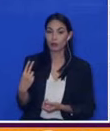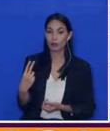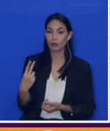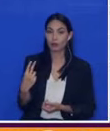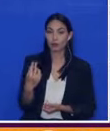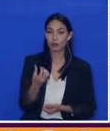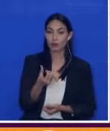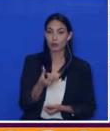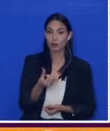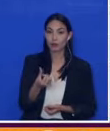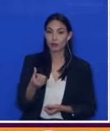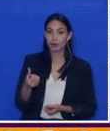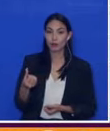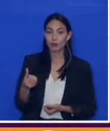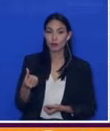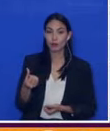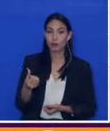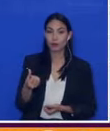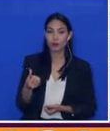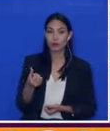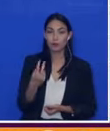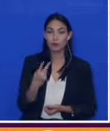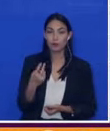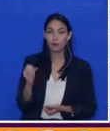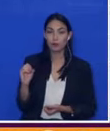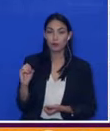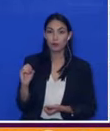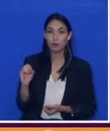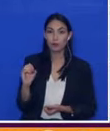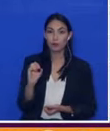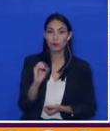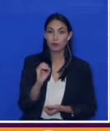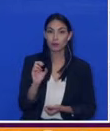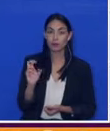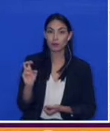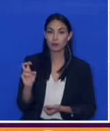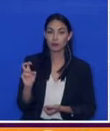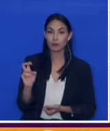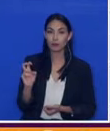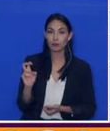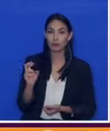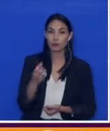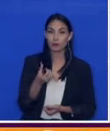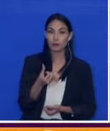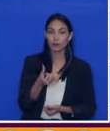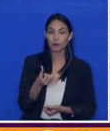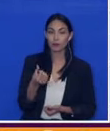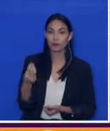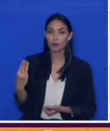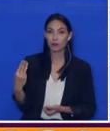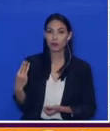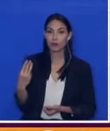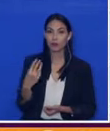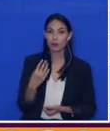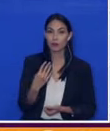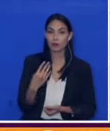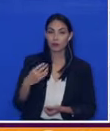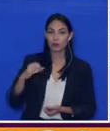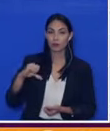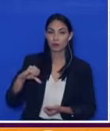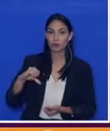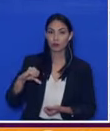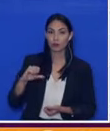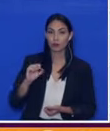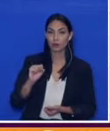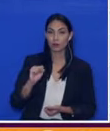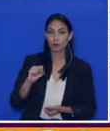62, 66, 20, 05, 63,